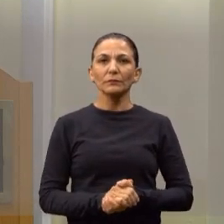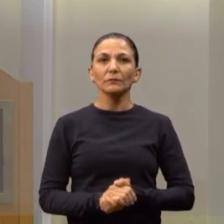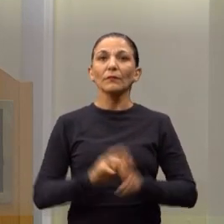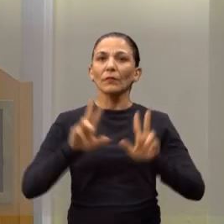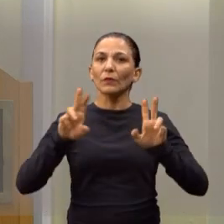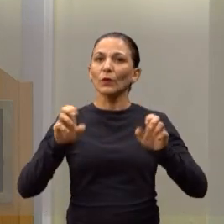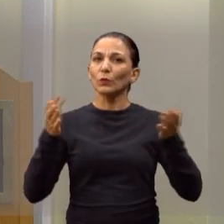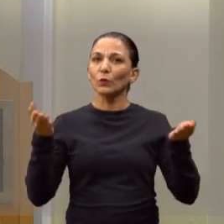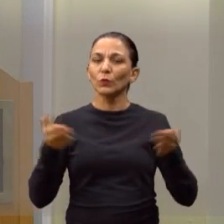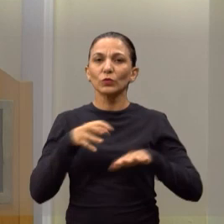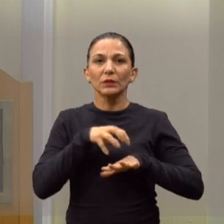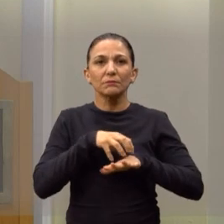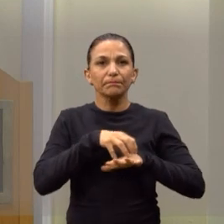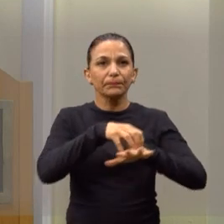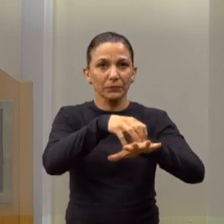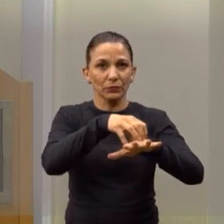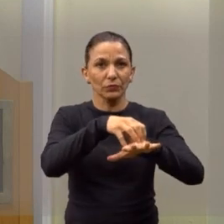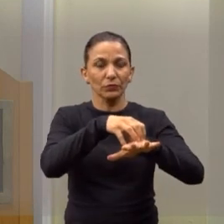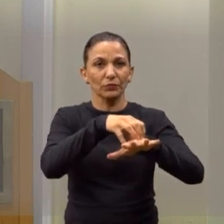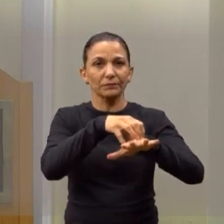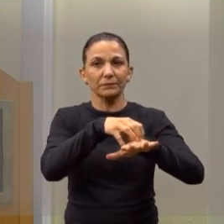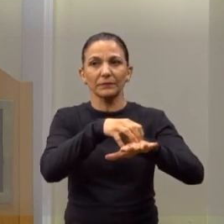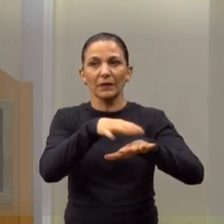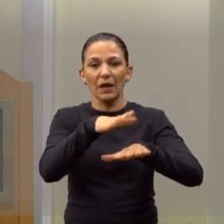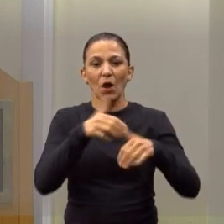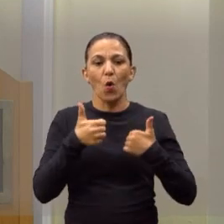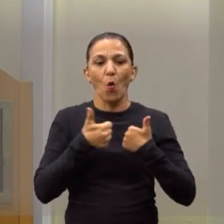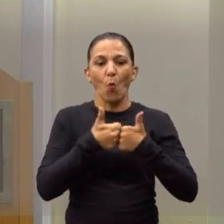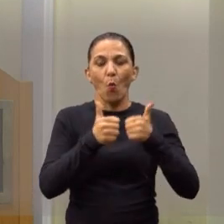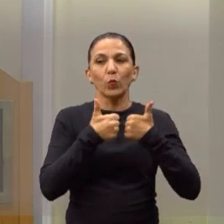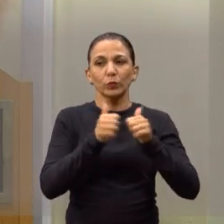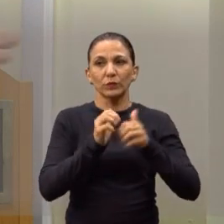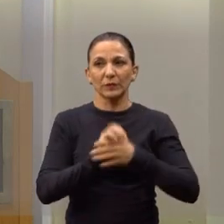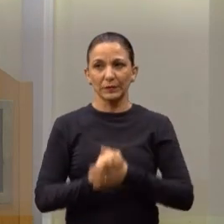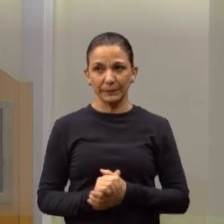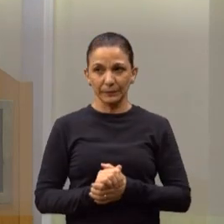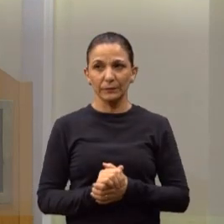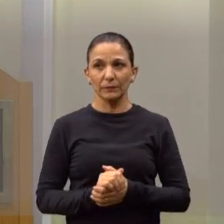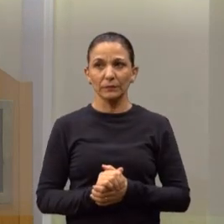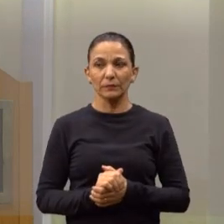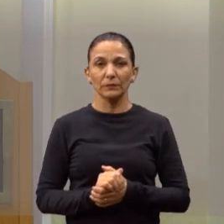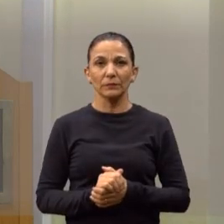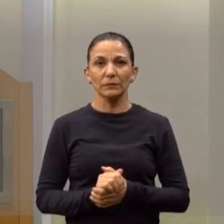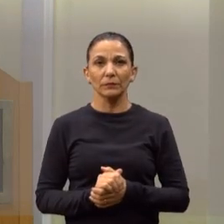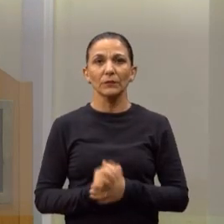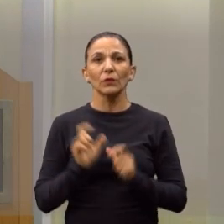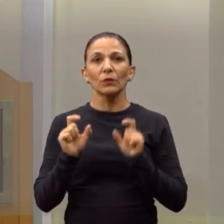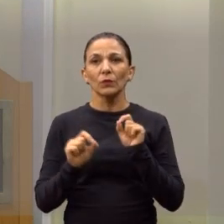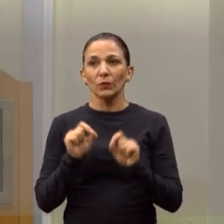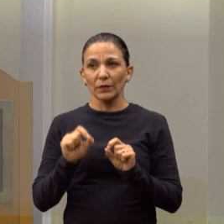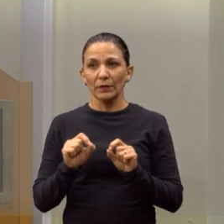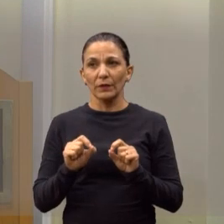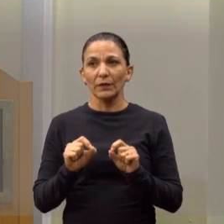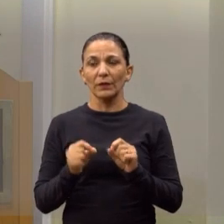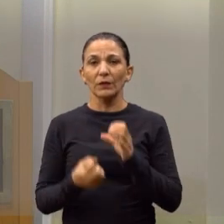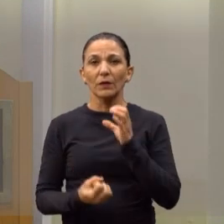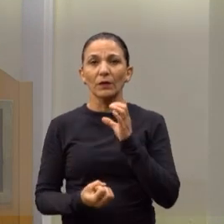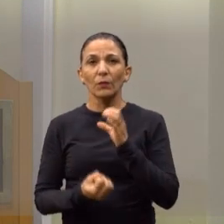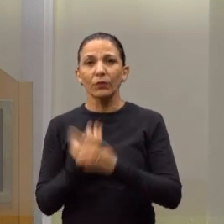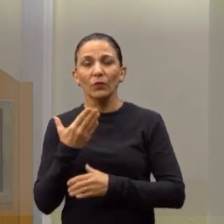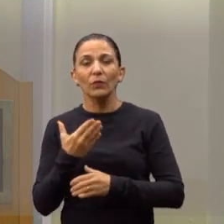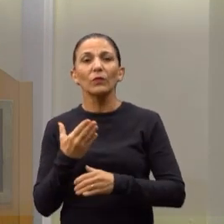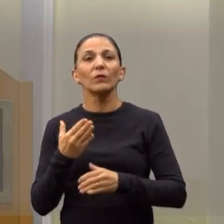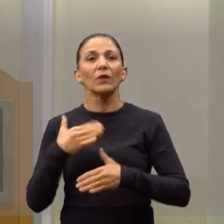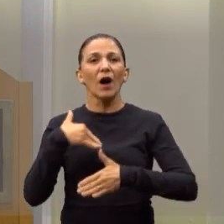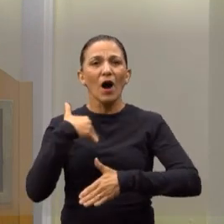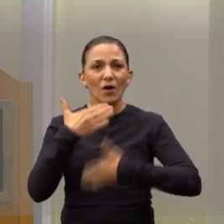público. Primeiro, queria dizer que foi lançado no dia de ontem pela Prefeitura um avanço importante para a